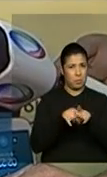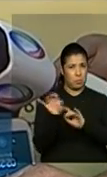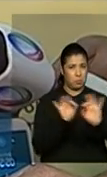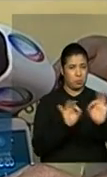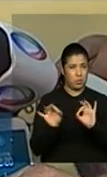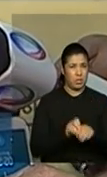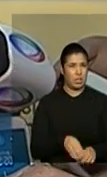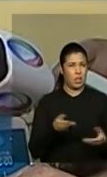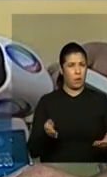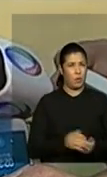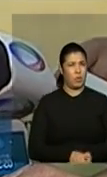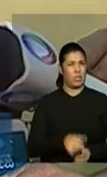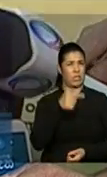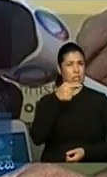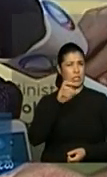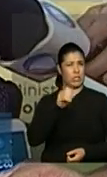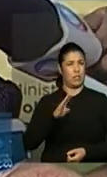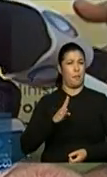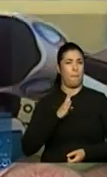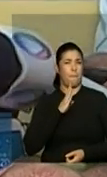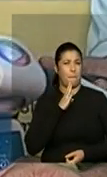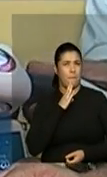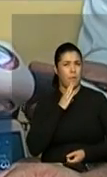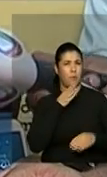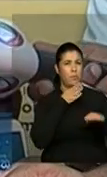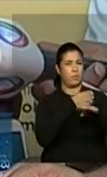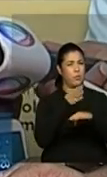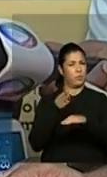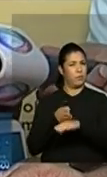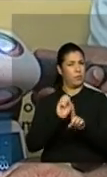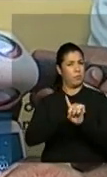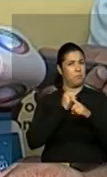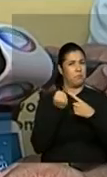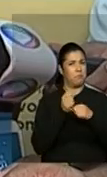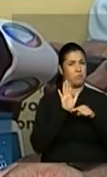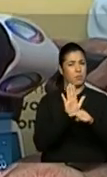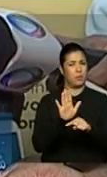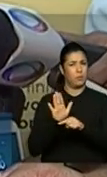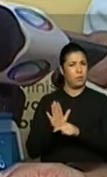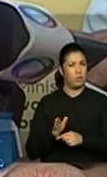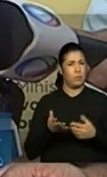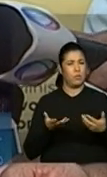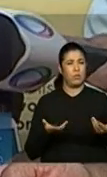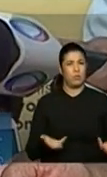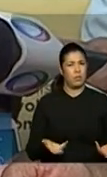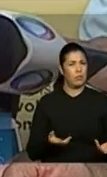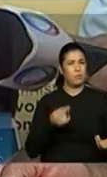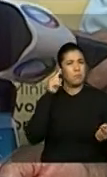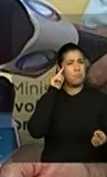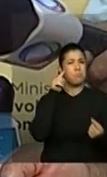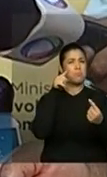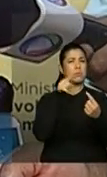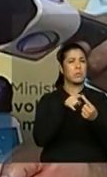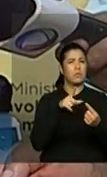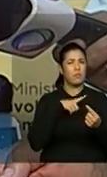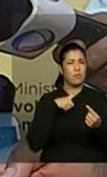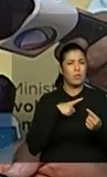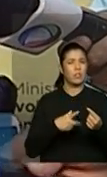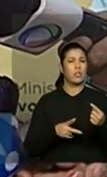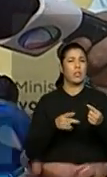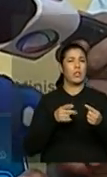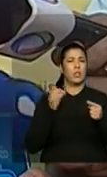70 bilhões para a área social. De alguma forma isso vai ser atingido por algum tipo de corte, ou isso